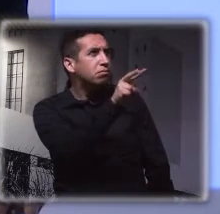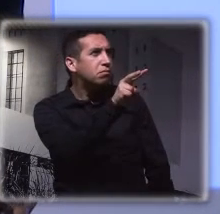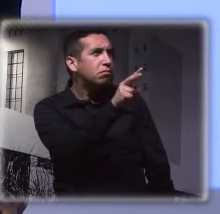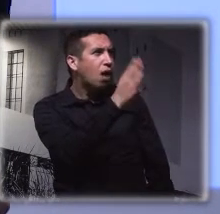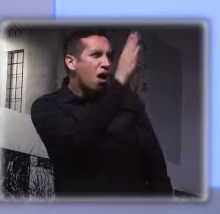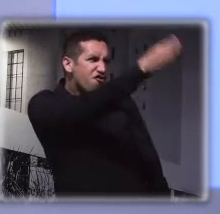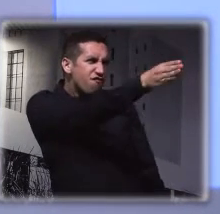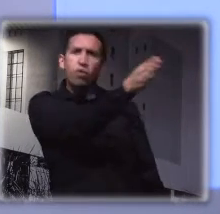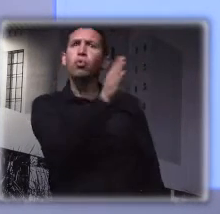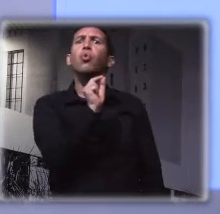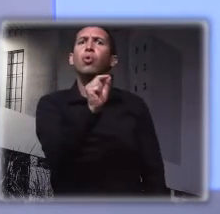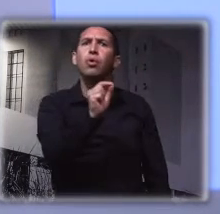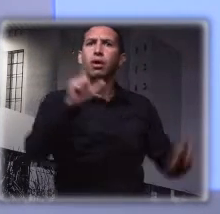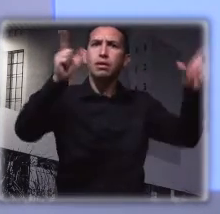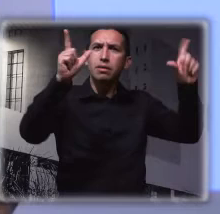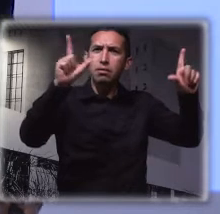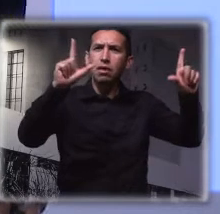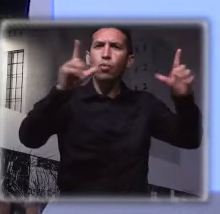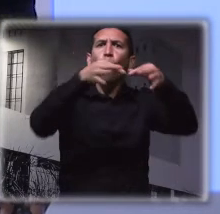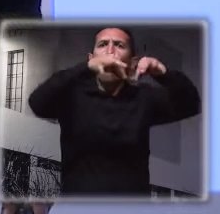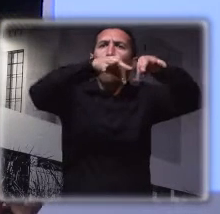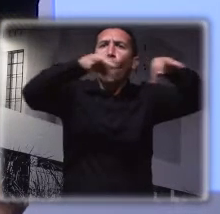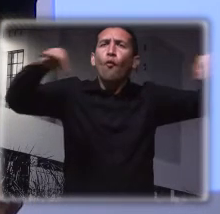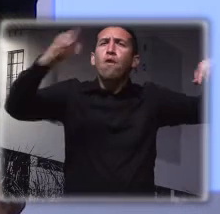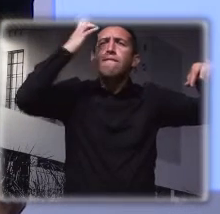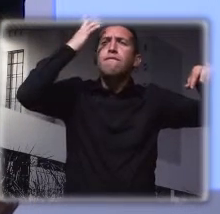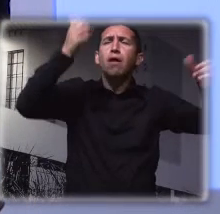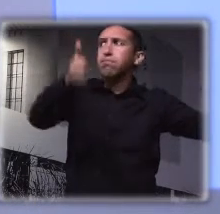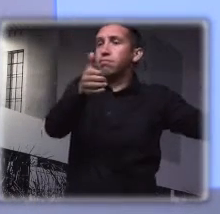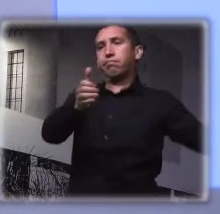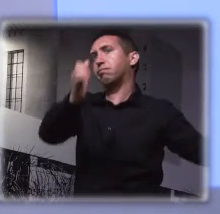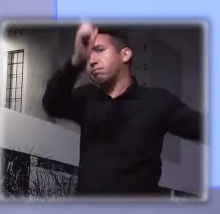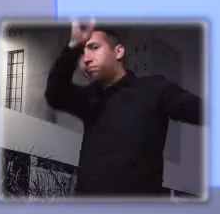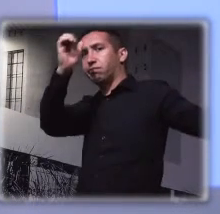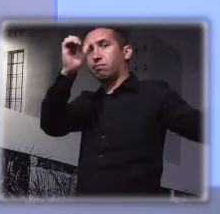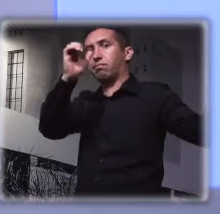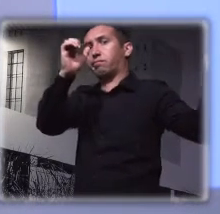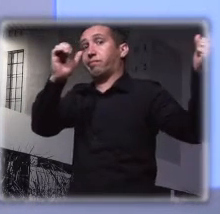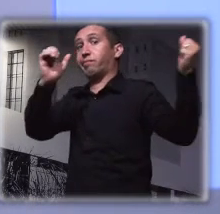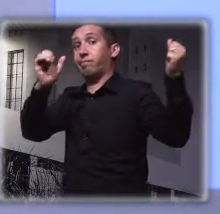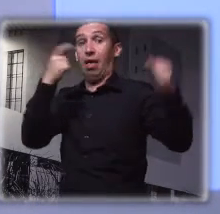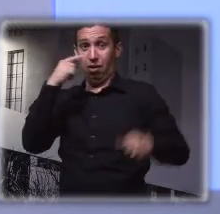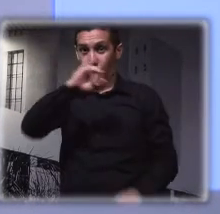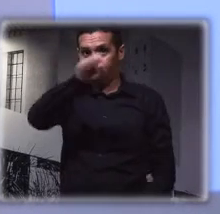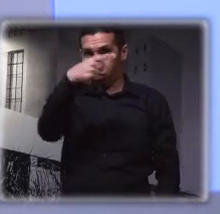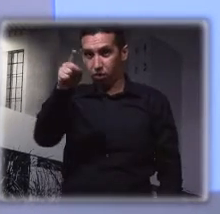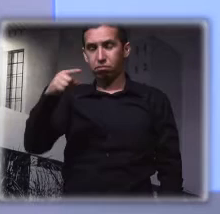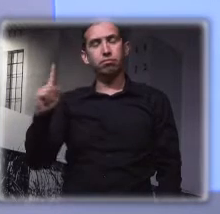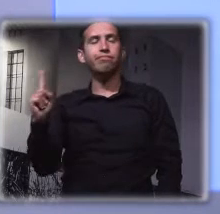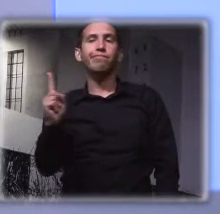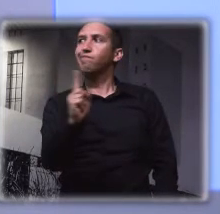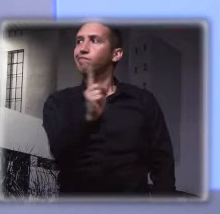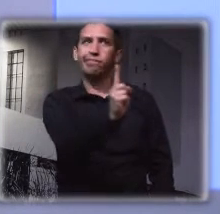televisão plana, levinha, facinho de carregar. O João entra e pega a